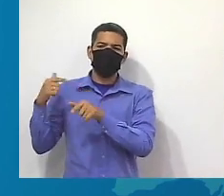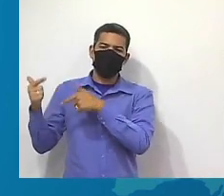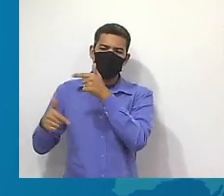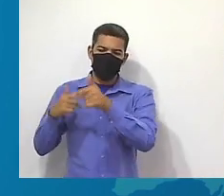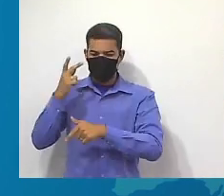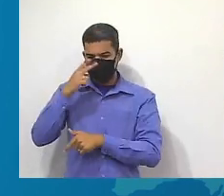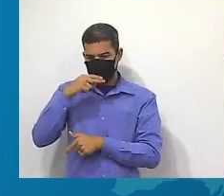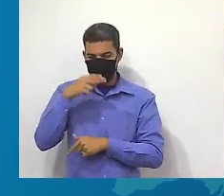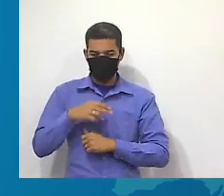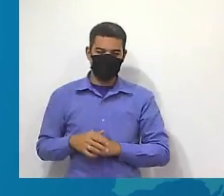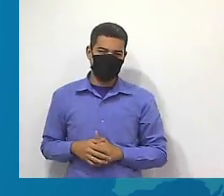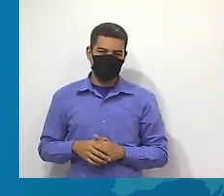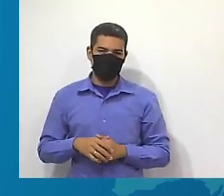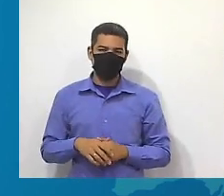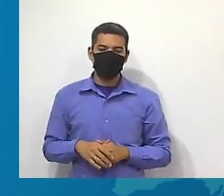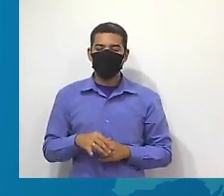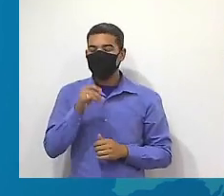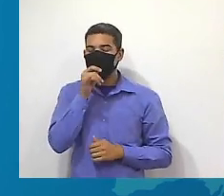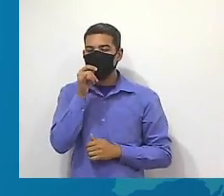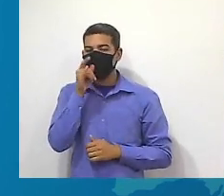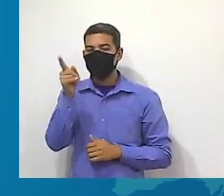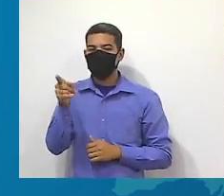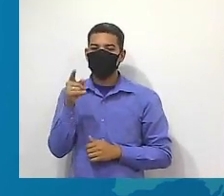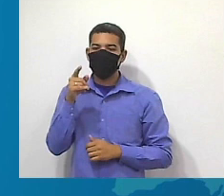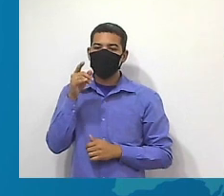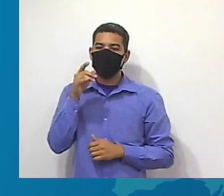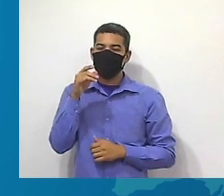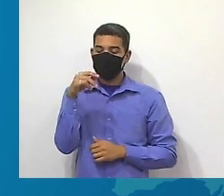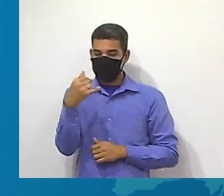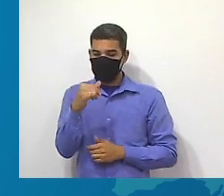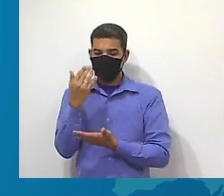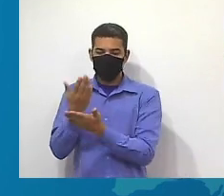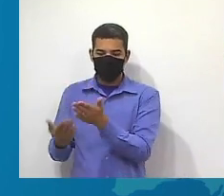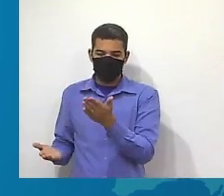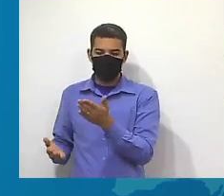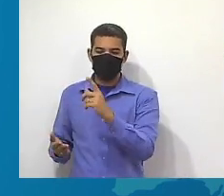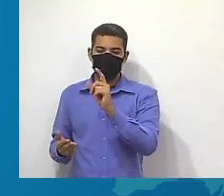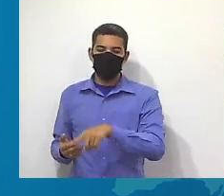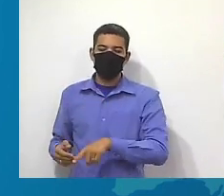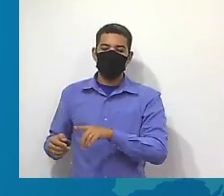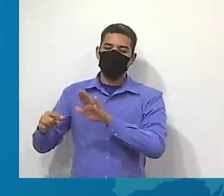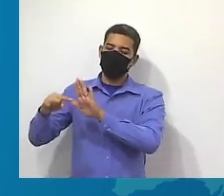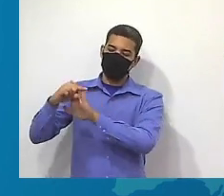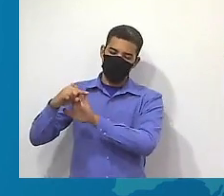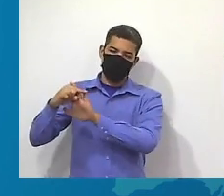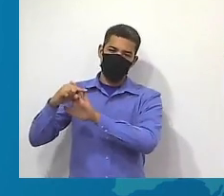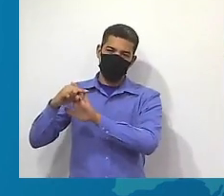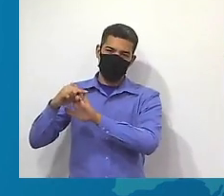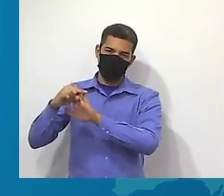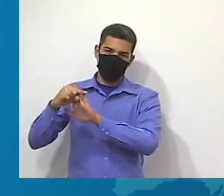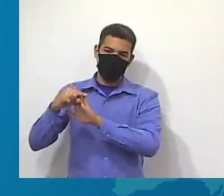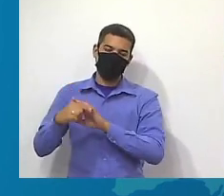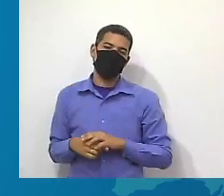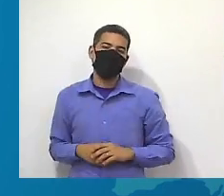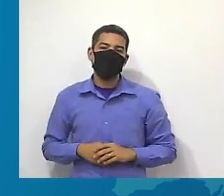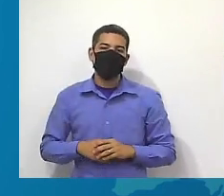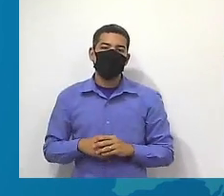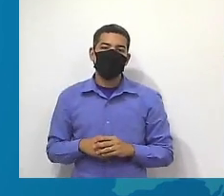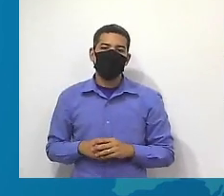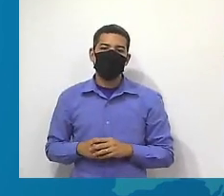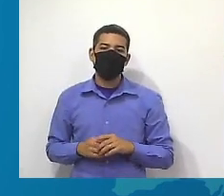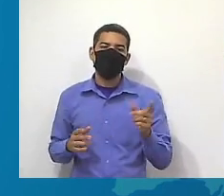quero dizer que um objeto perdeu energia na forma de trabalho, eu aplico sobre ele um sinal negativo. Então, essa questão